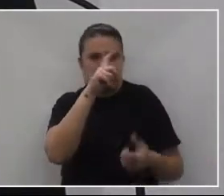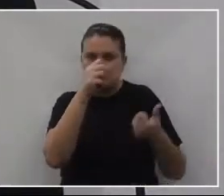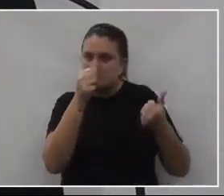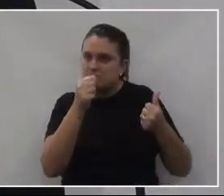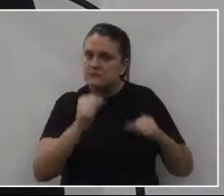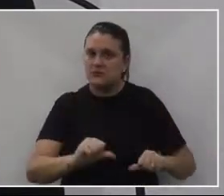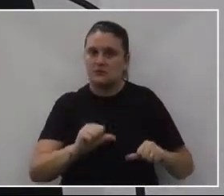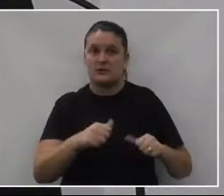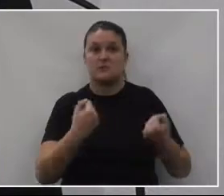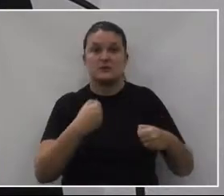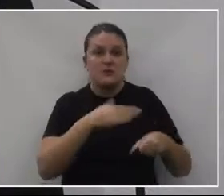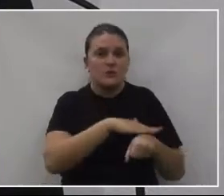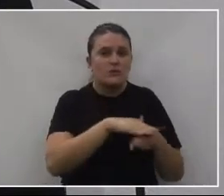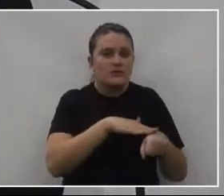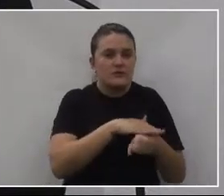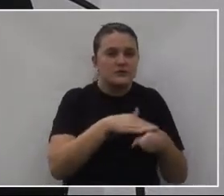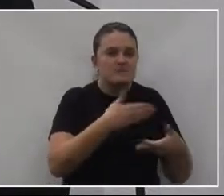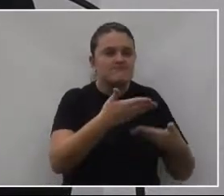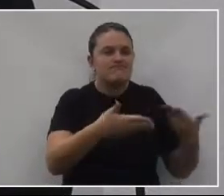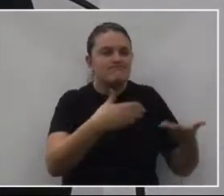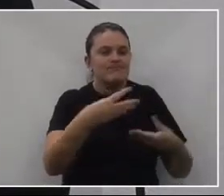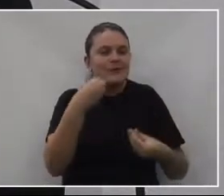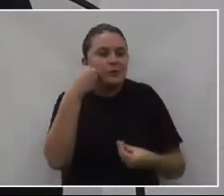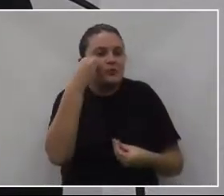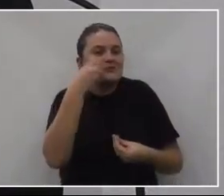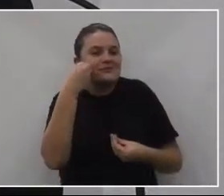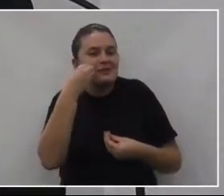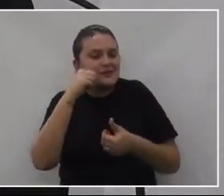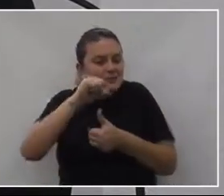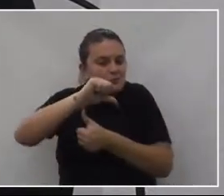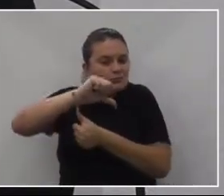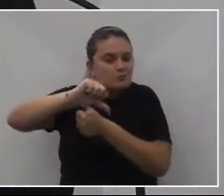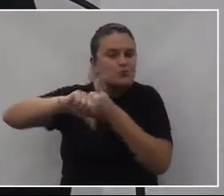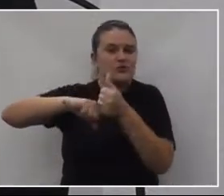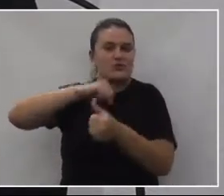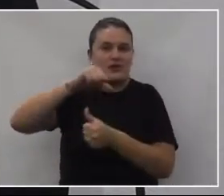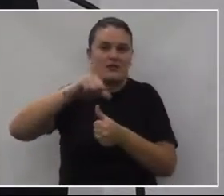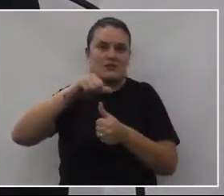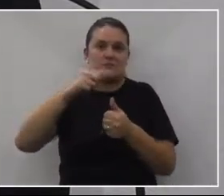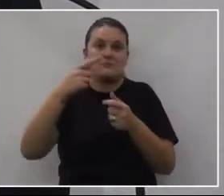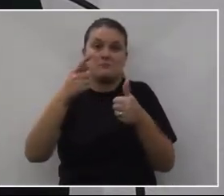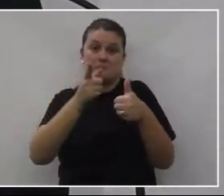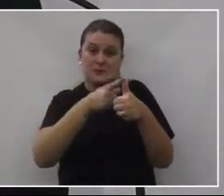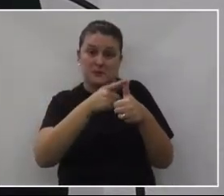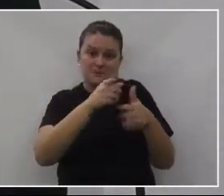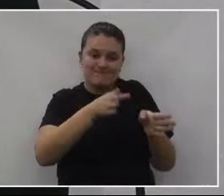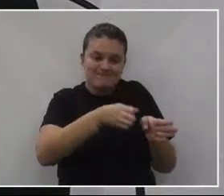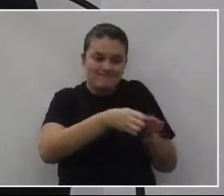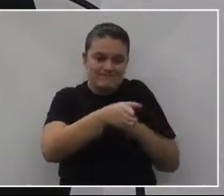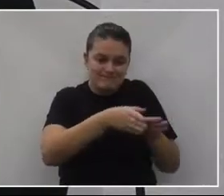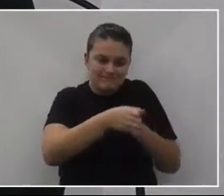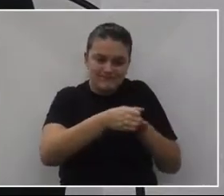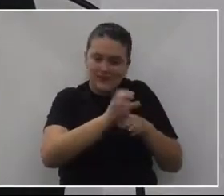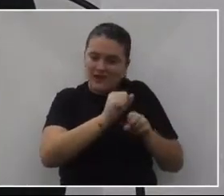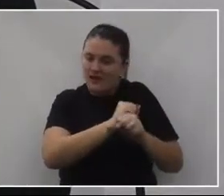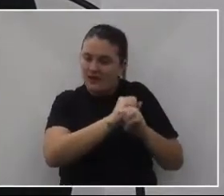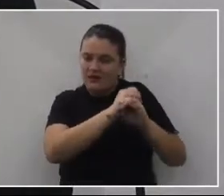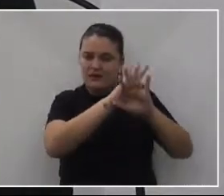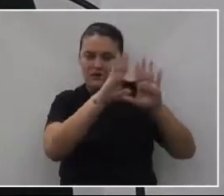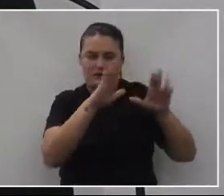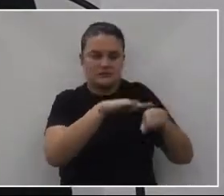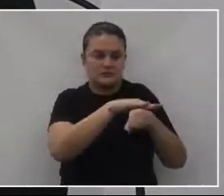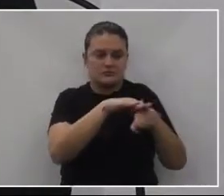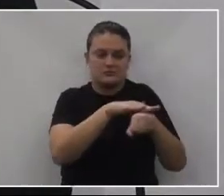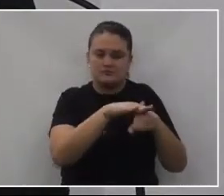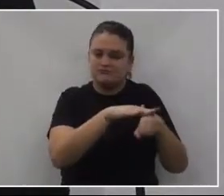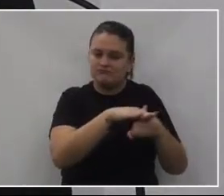nosso diálogo é para abrir oportunidades em duas frentes, de orientação, de esclarecimento, uma conversa